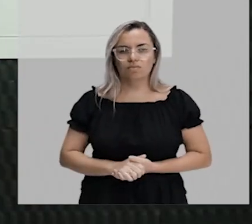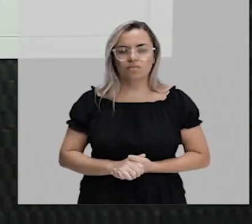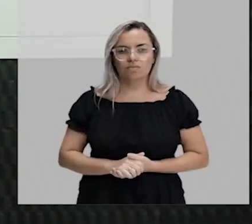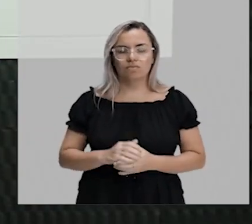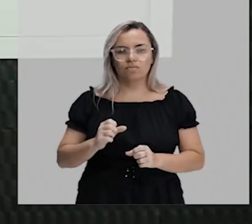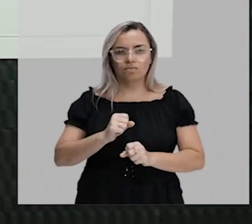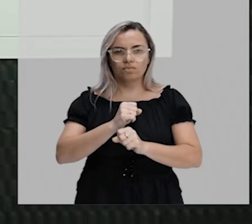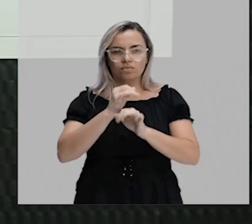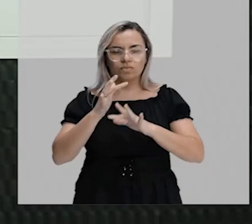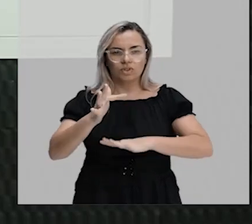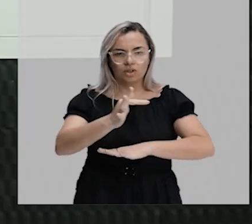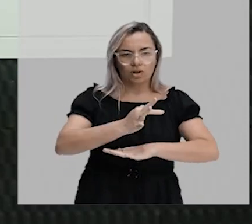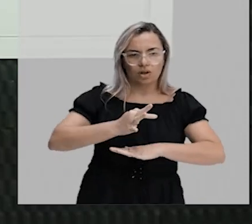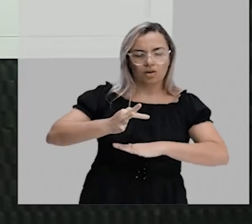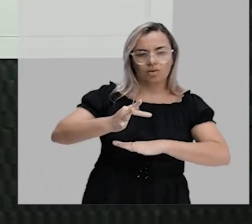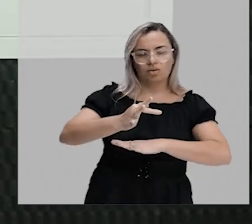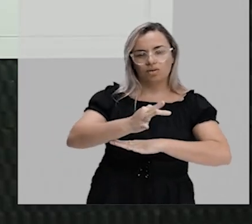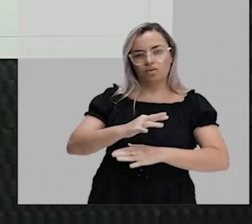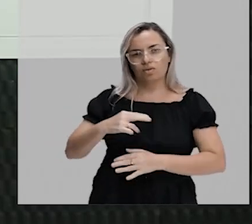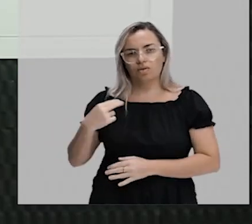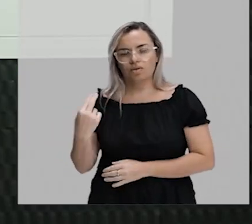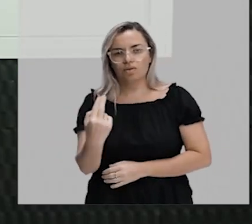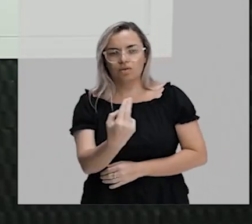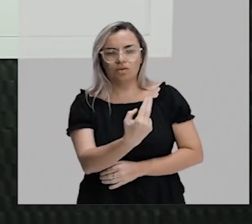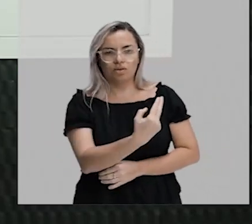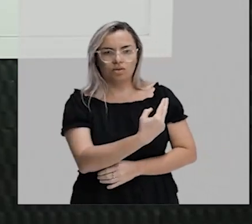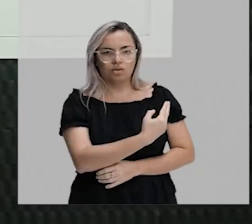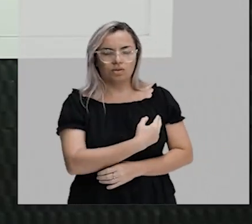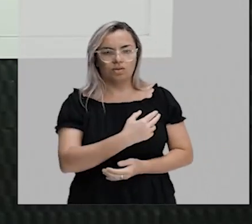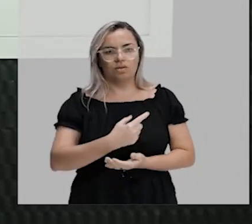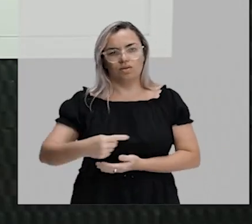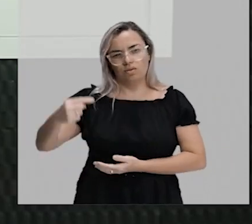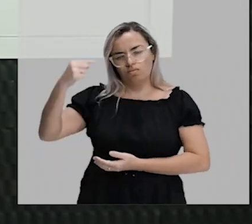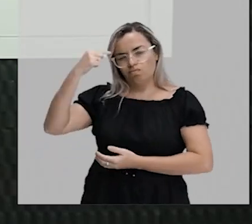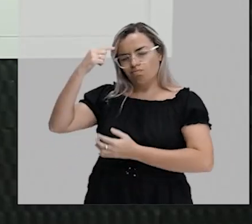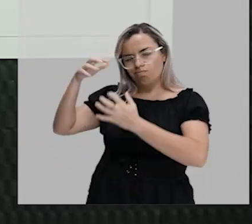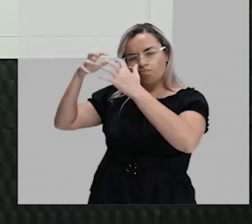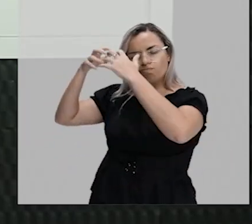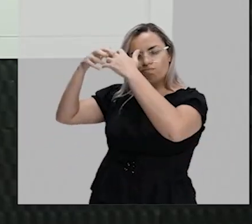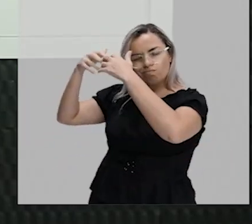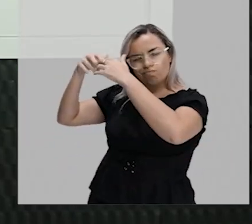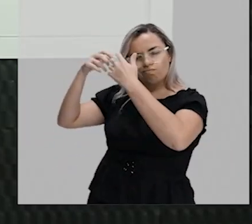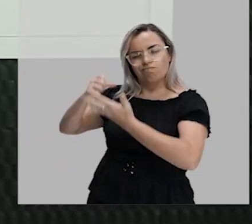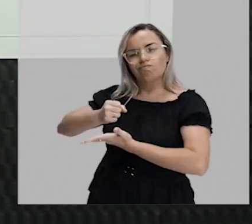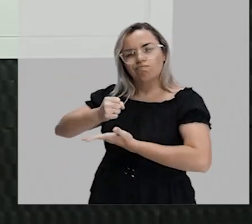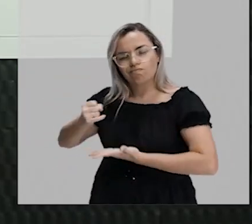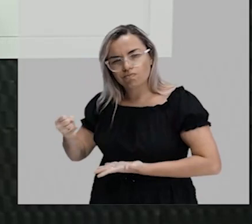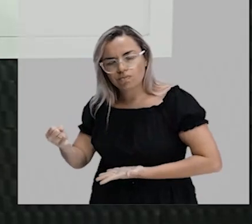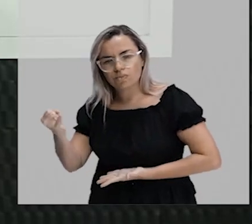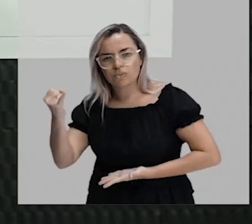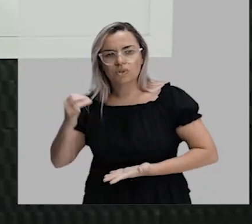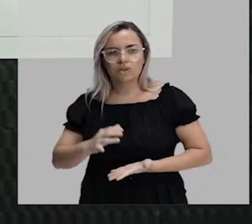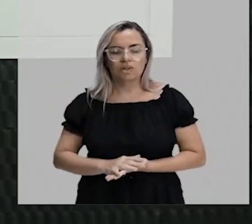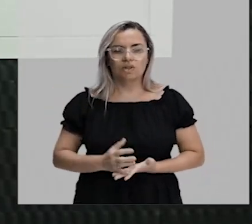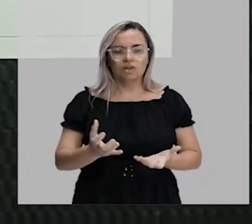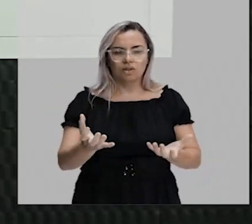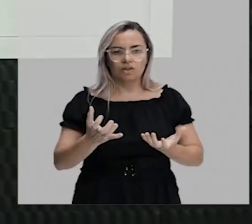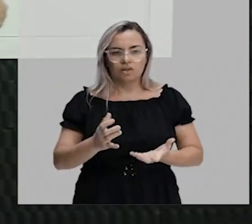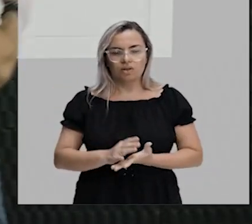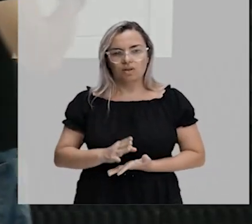claro, a formalidade, onde nós temos a racionalidade como elemento fundamental. E aí eu quero